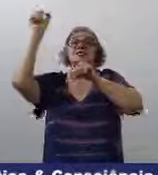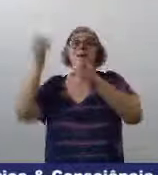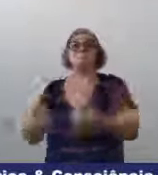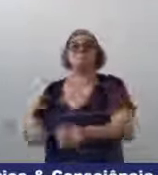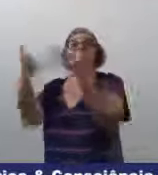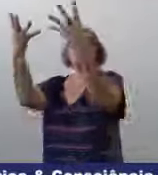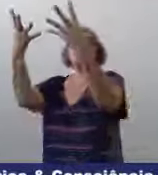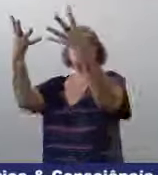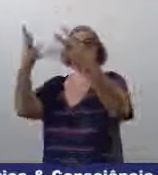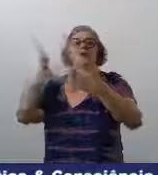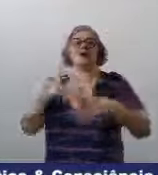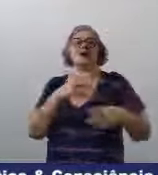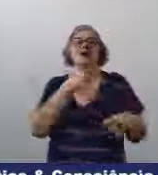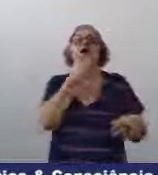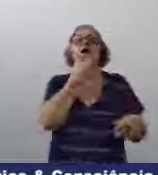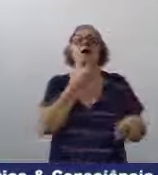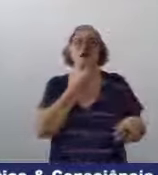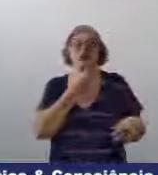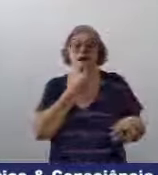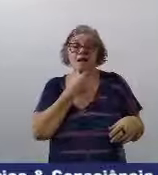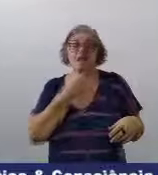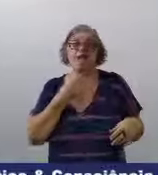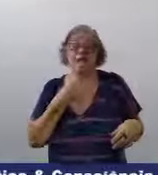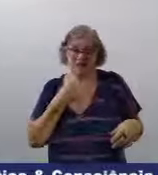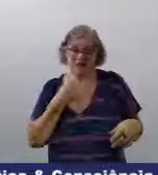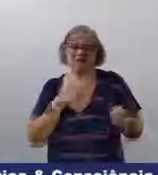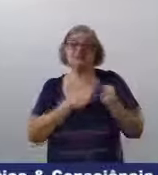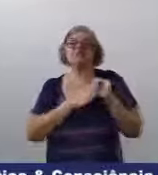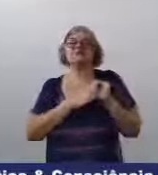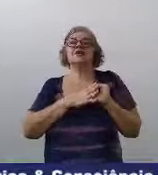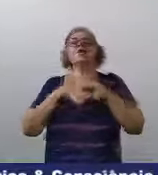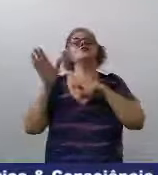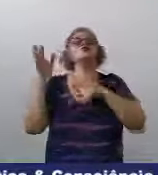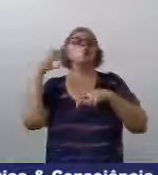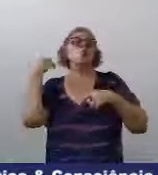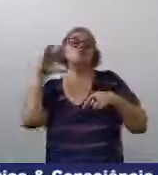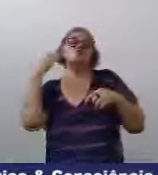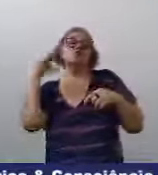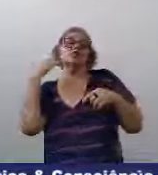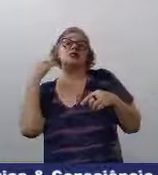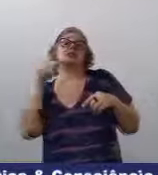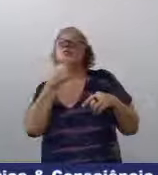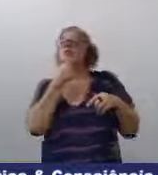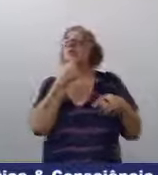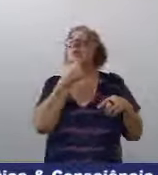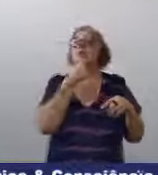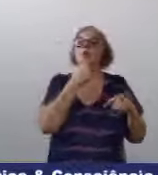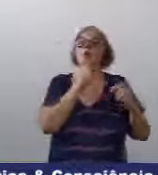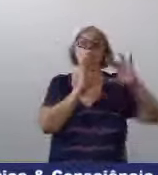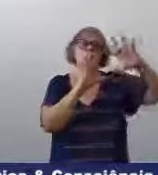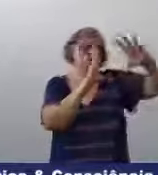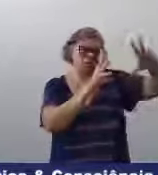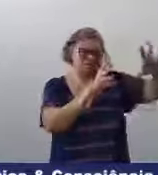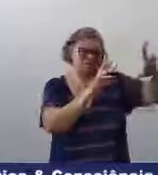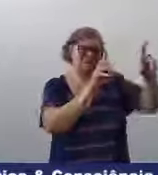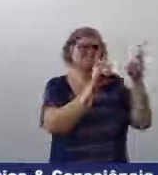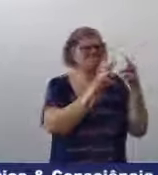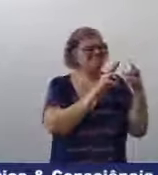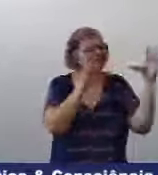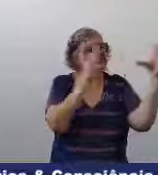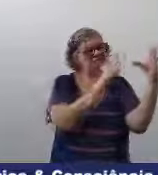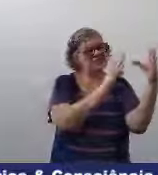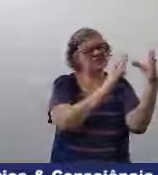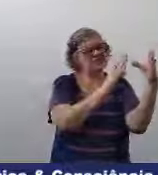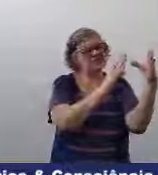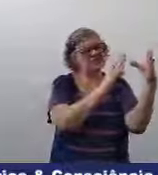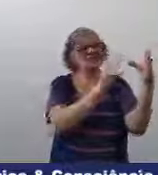Bang. Einstein, na época, entrou nessa ideia que era de um cientista chamado Penzias, que o universo não